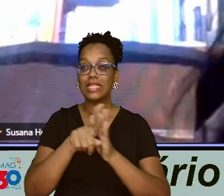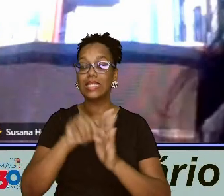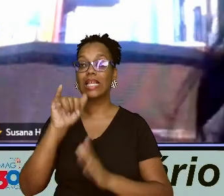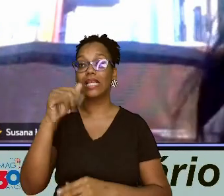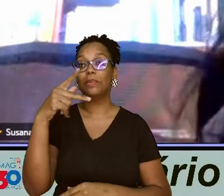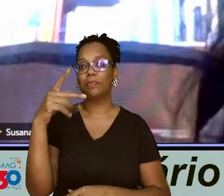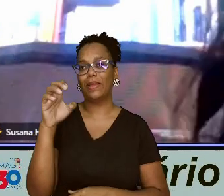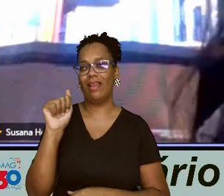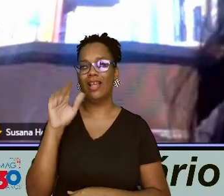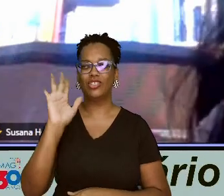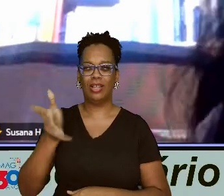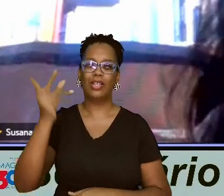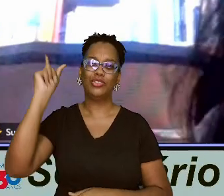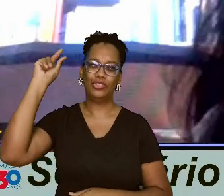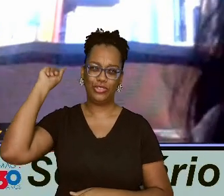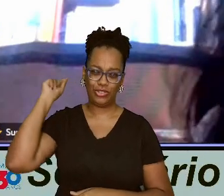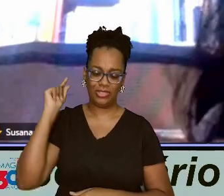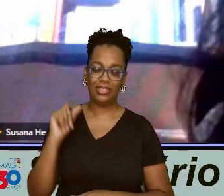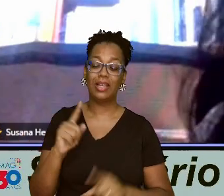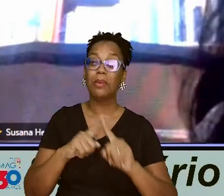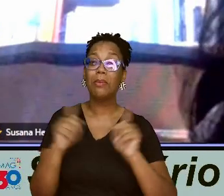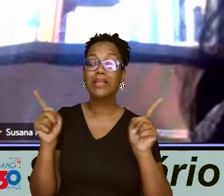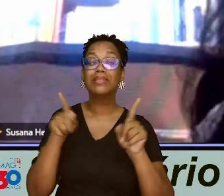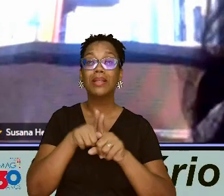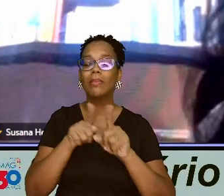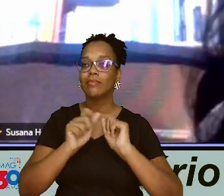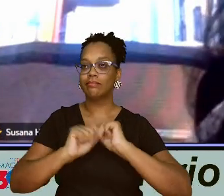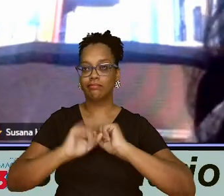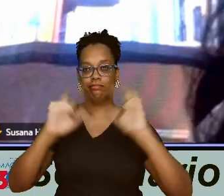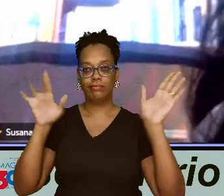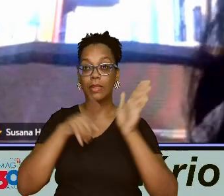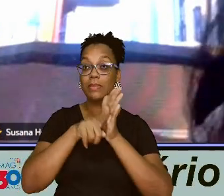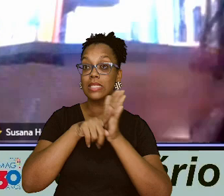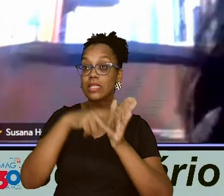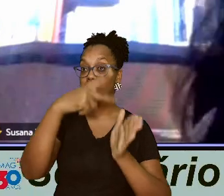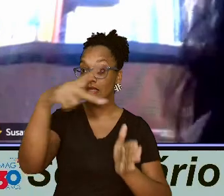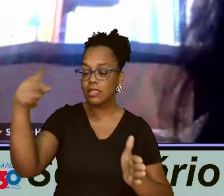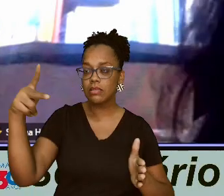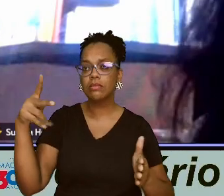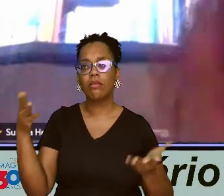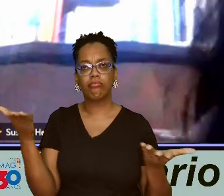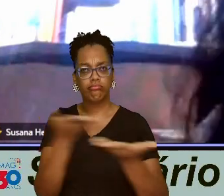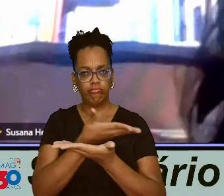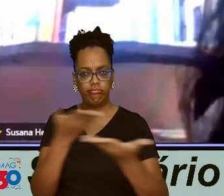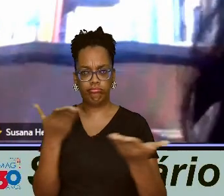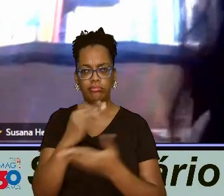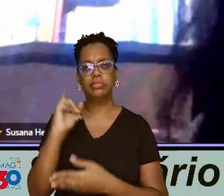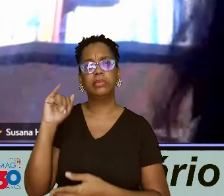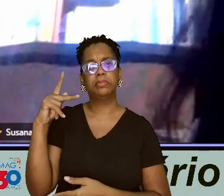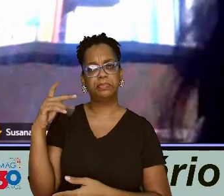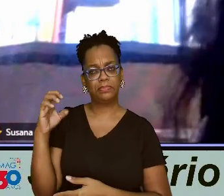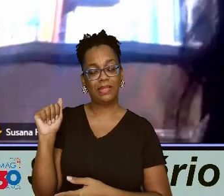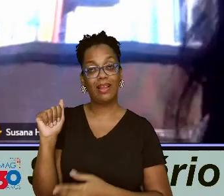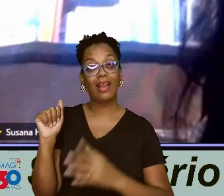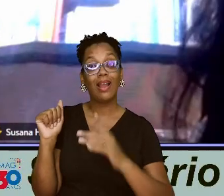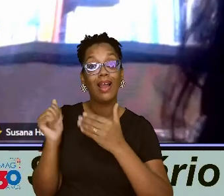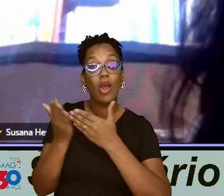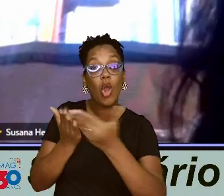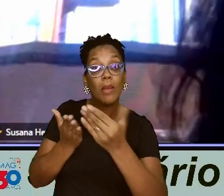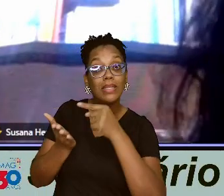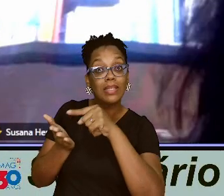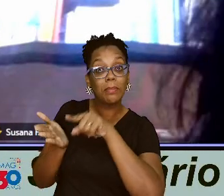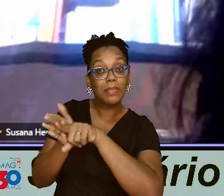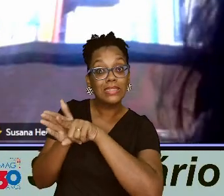pesquisa já mais antiga, mas para mim fica muito claro que a pesquisa de vocês dialoga com a pesquisa do IPEA a partir da pesquisa do